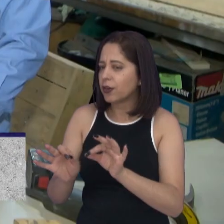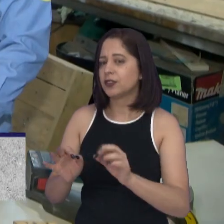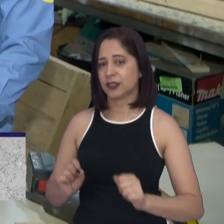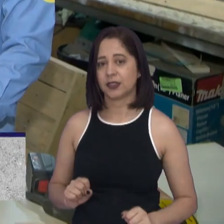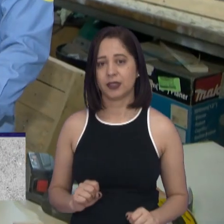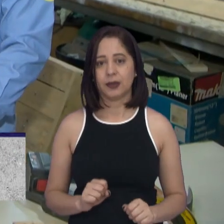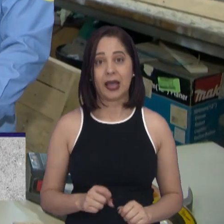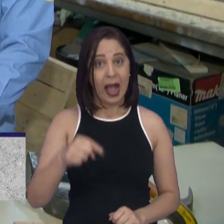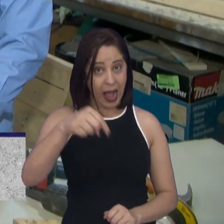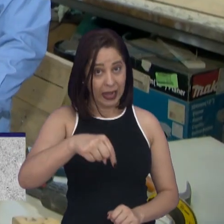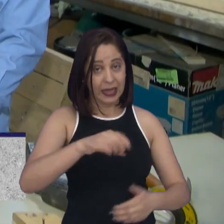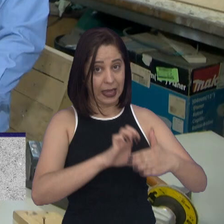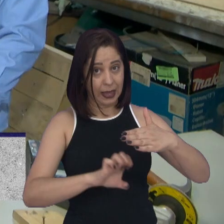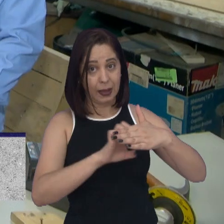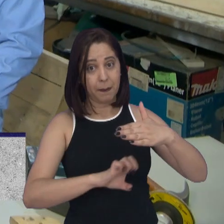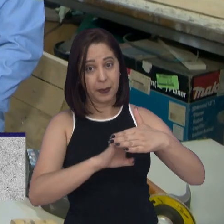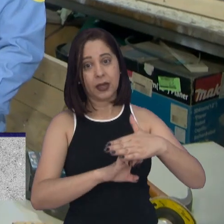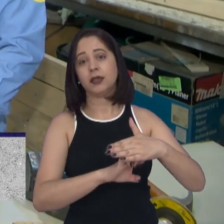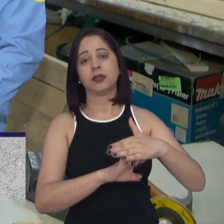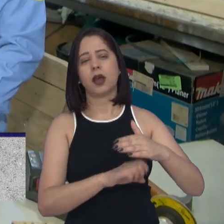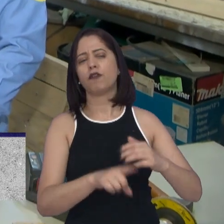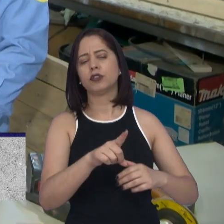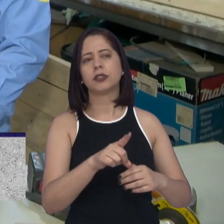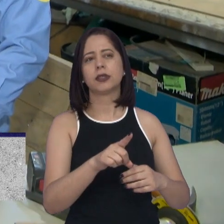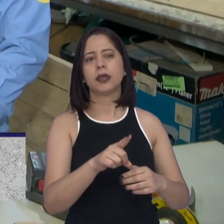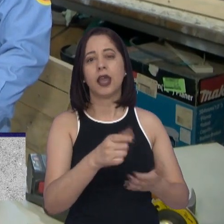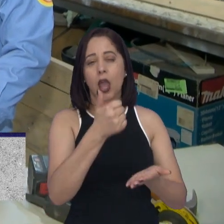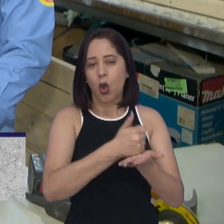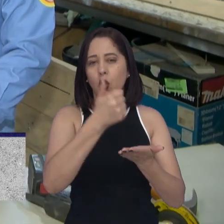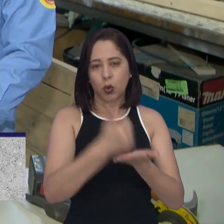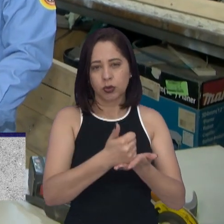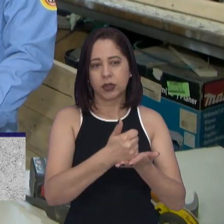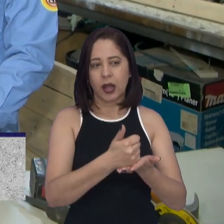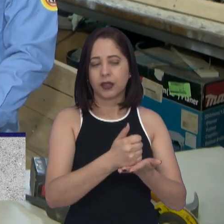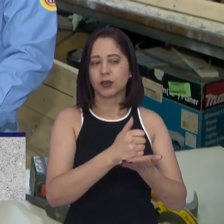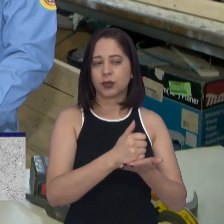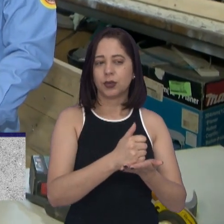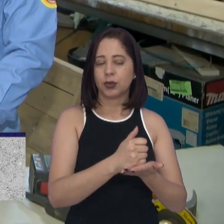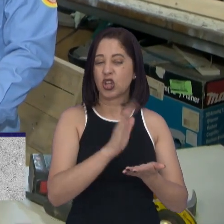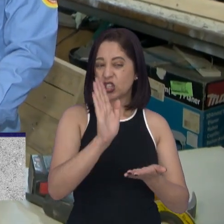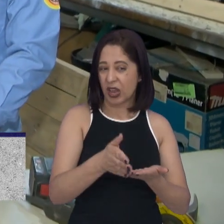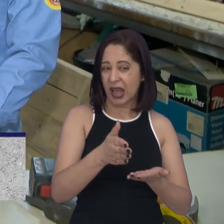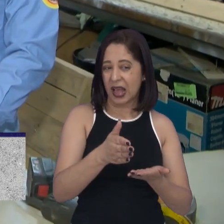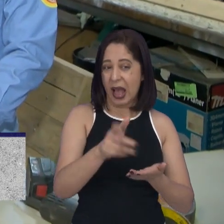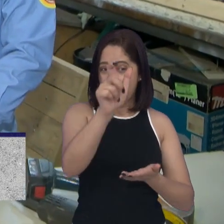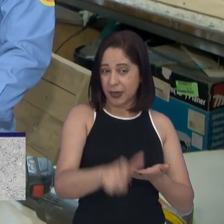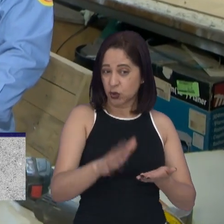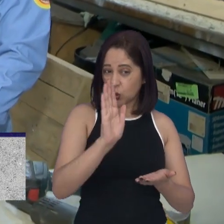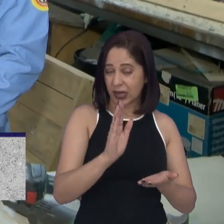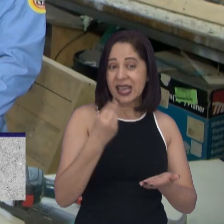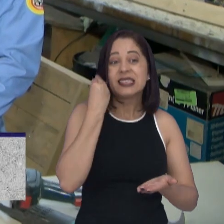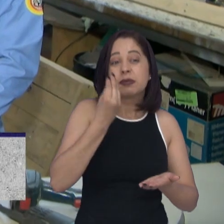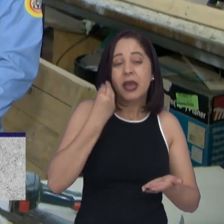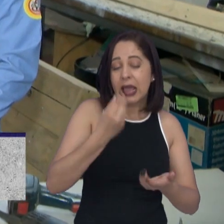fazendo. Aqui nessa empresa, normalmente você costuma contratar alguém que já tem algum curso ou não? Você acaba,